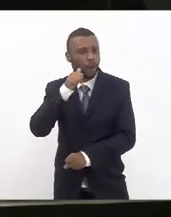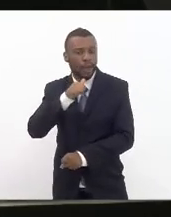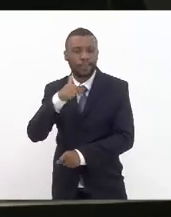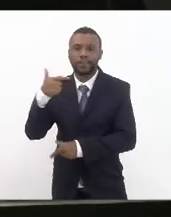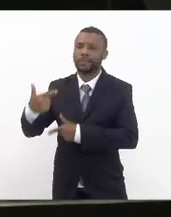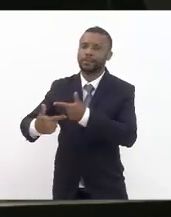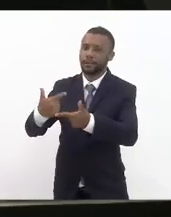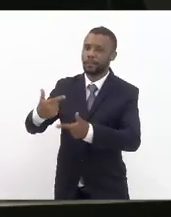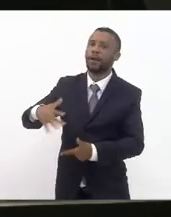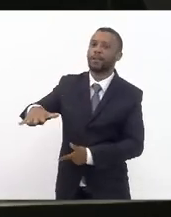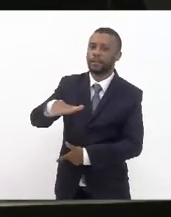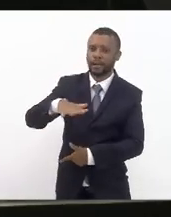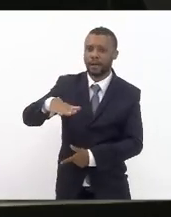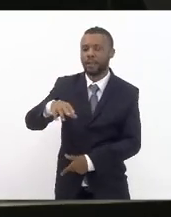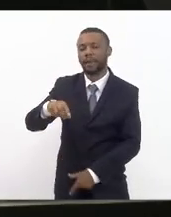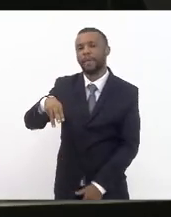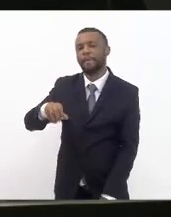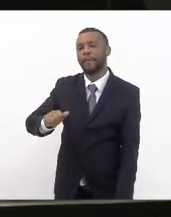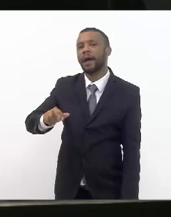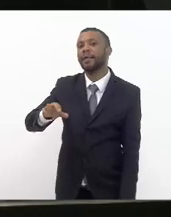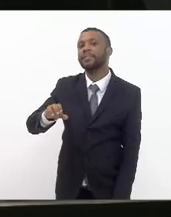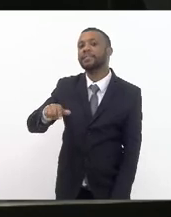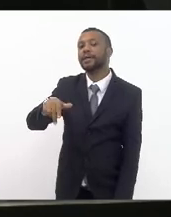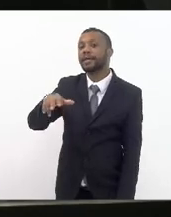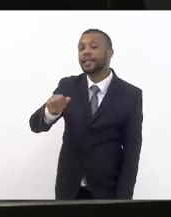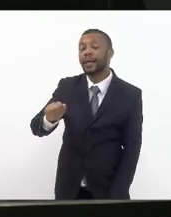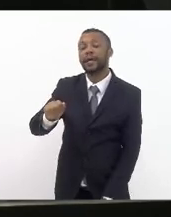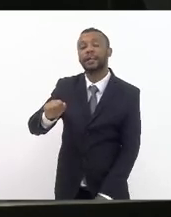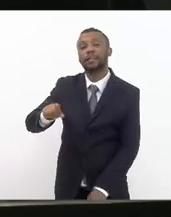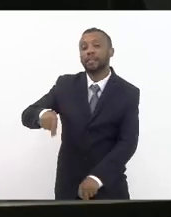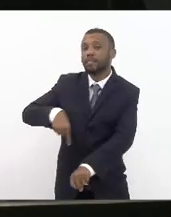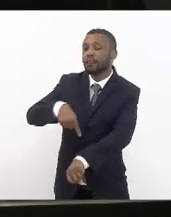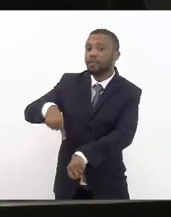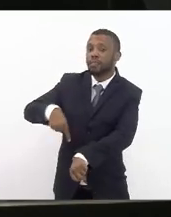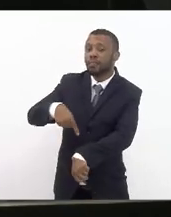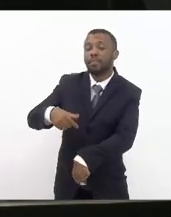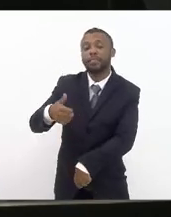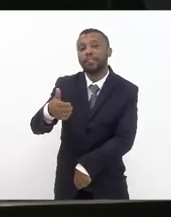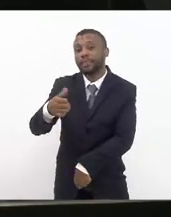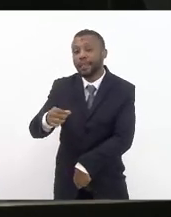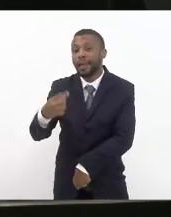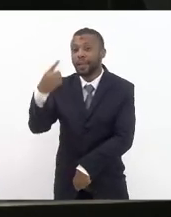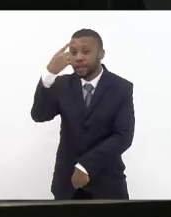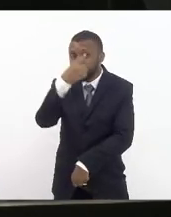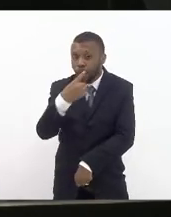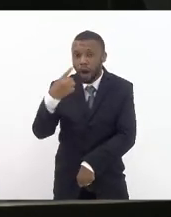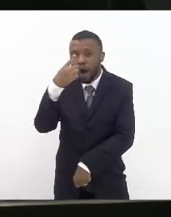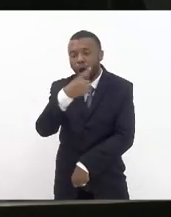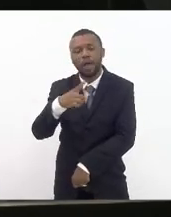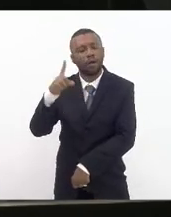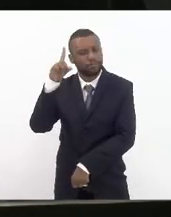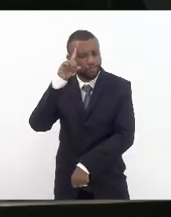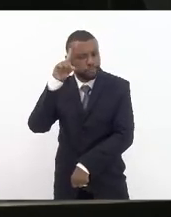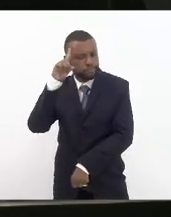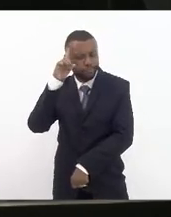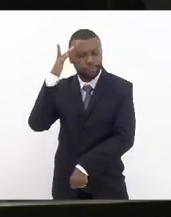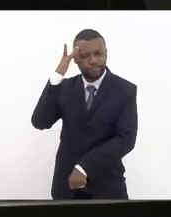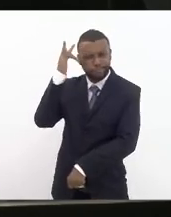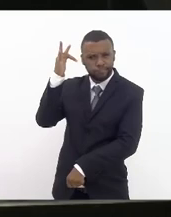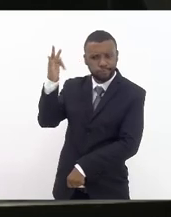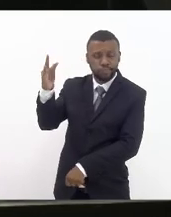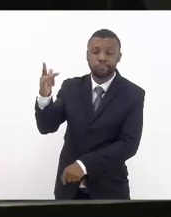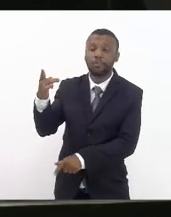trabalham cerca de 10 horas por dia, de forma artesanal, buscando ali o